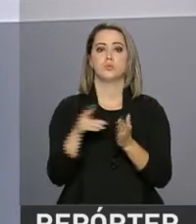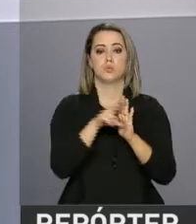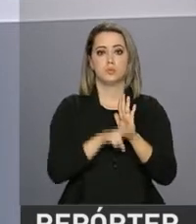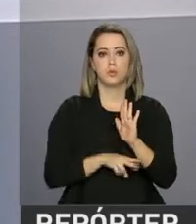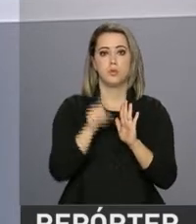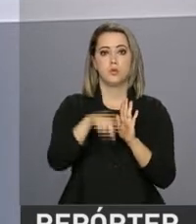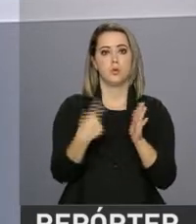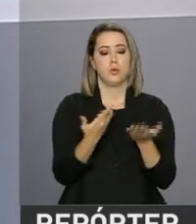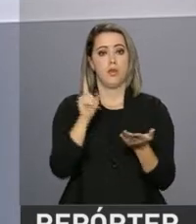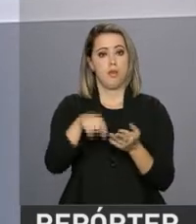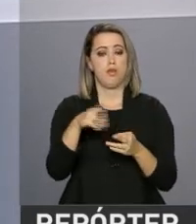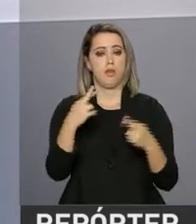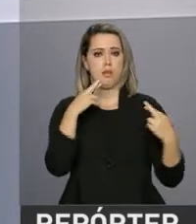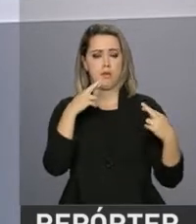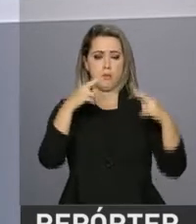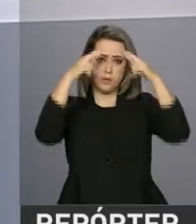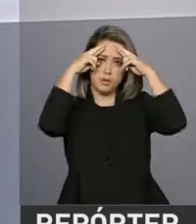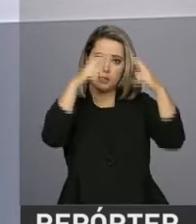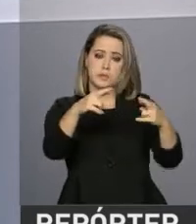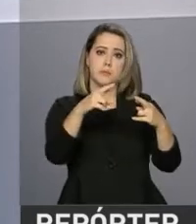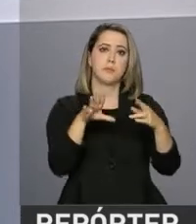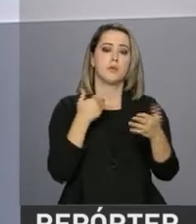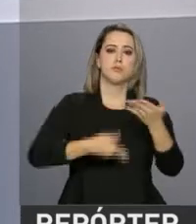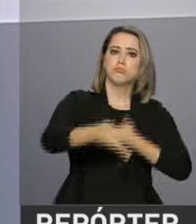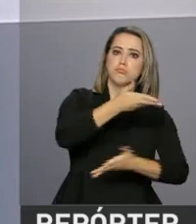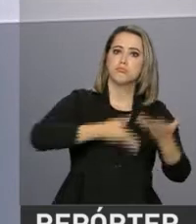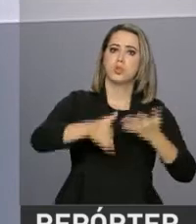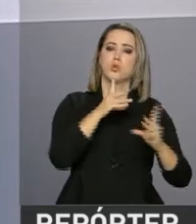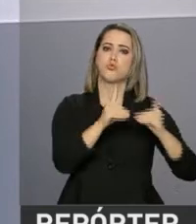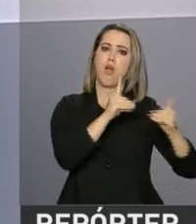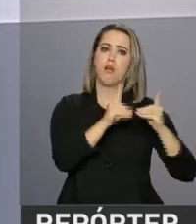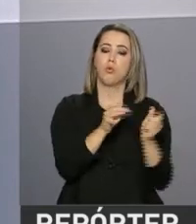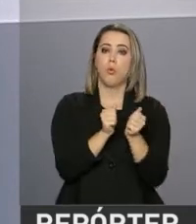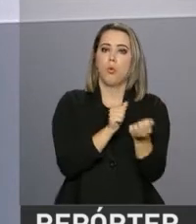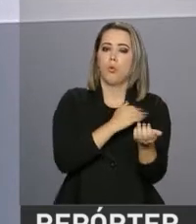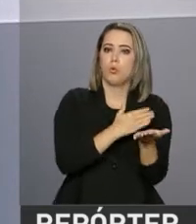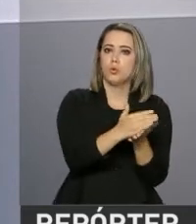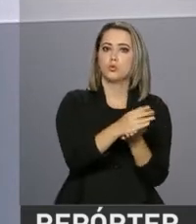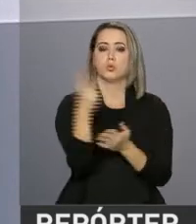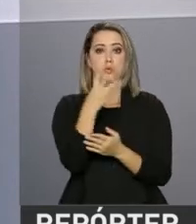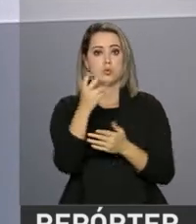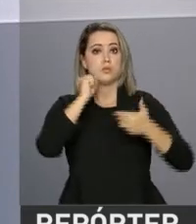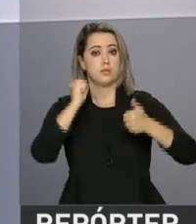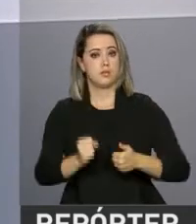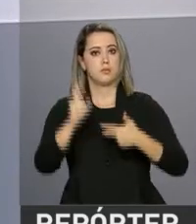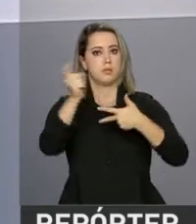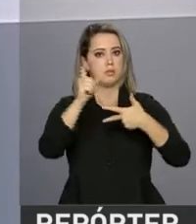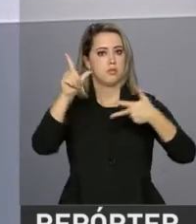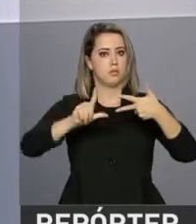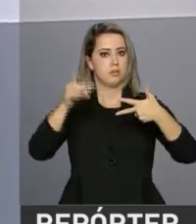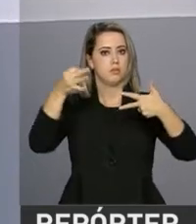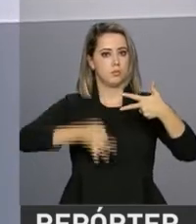é resultado do respeito mútuo da harmonia e do diálogo constante mantido entre os três poderes executivo legislativo